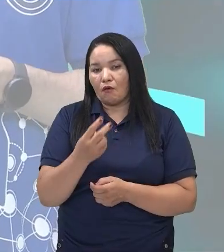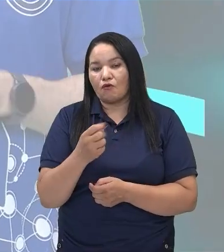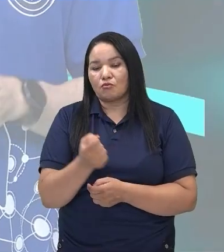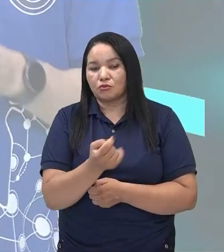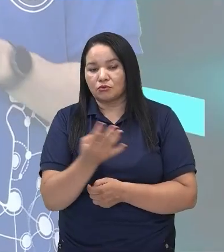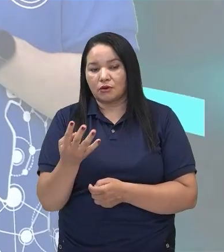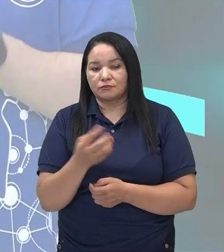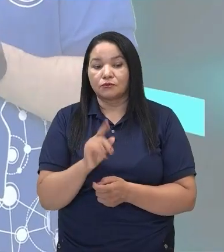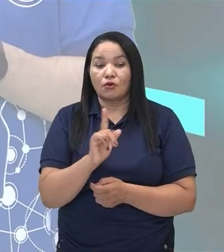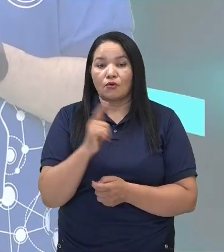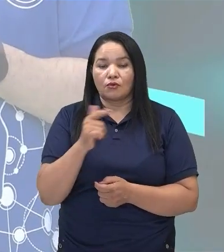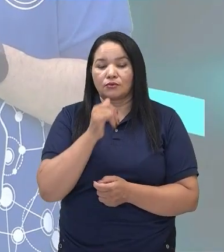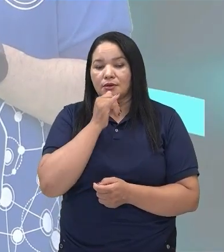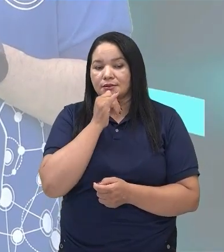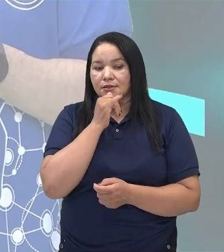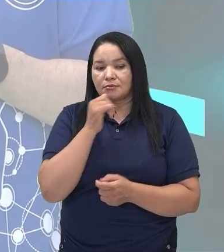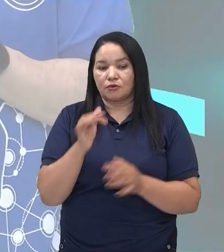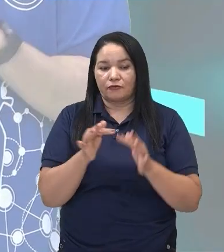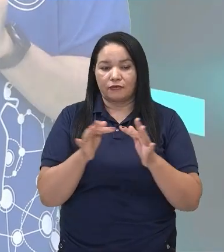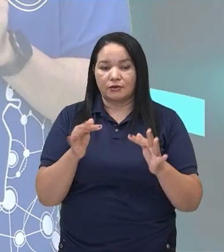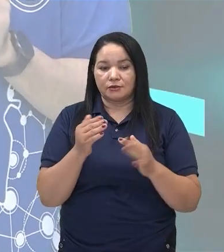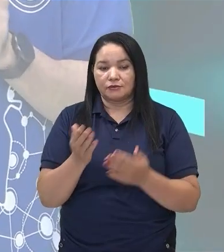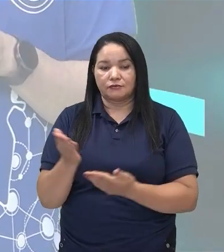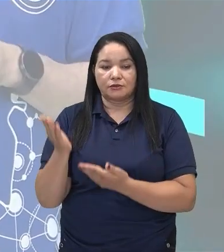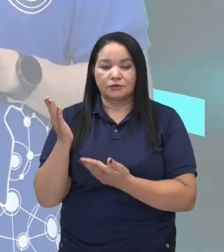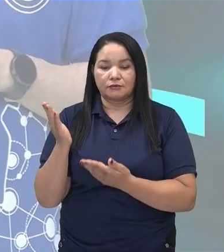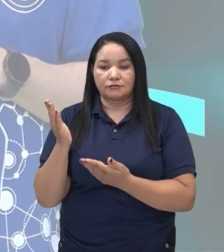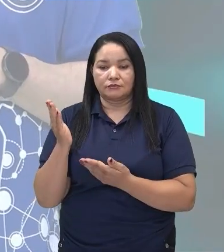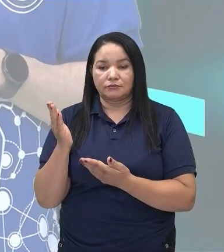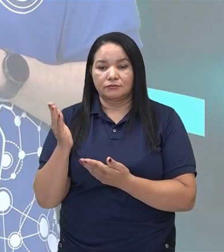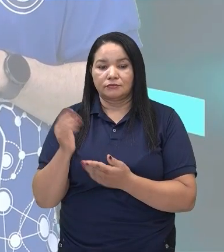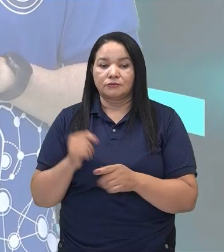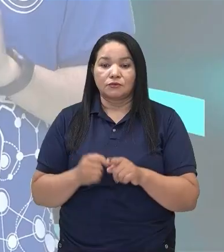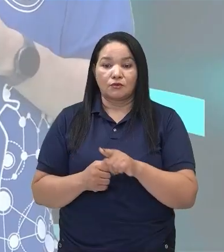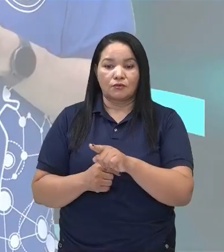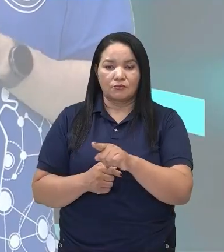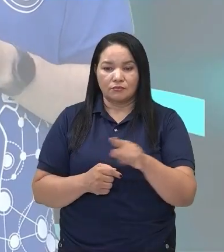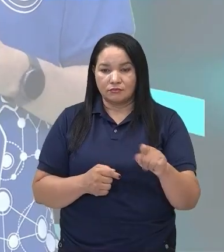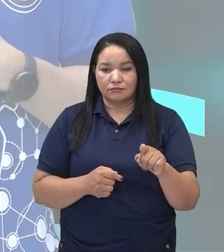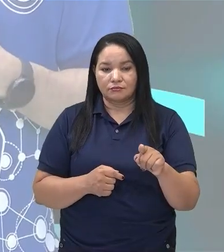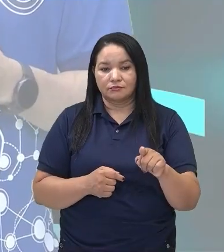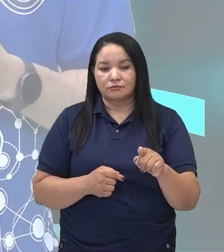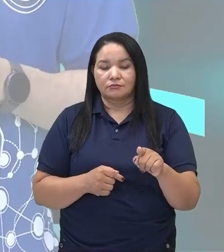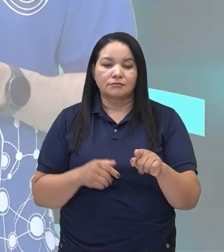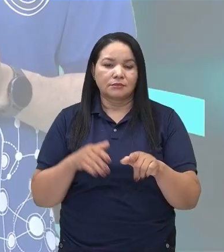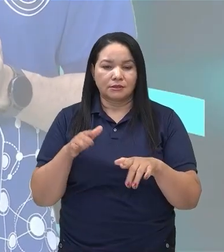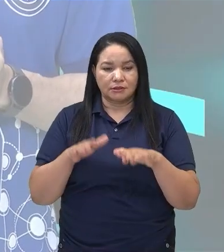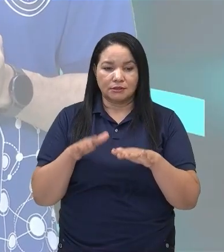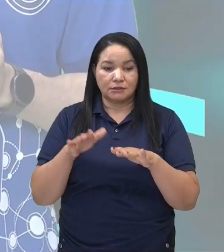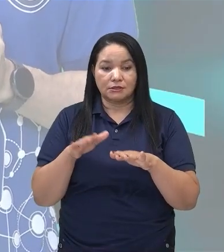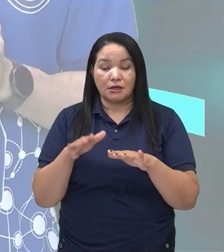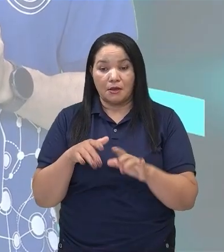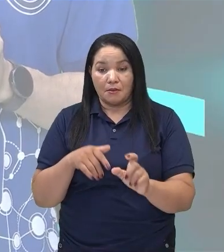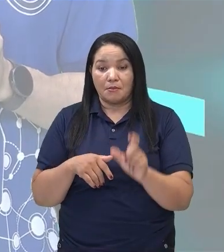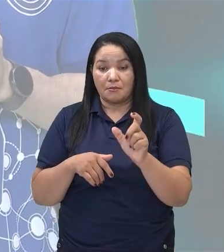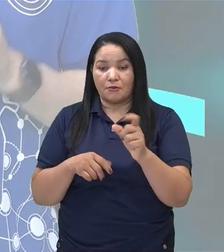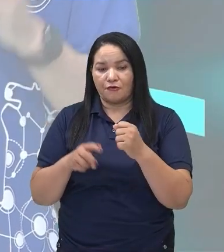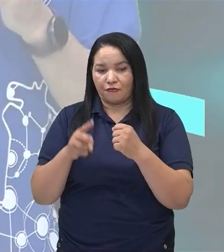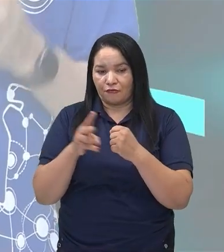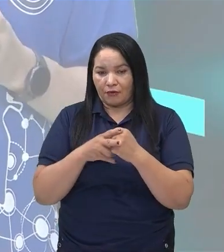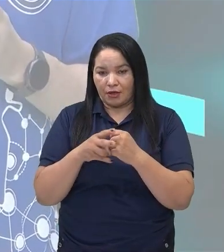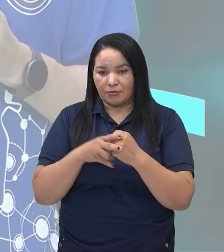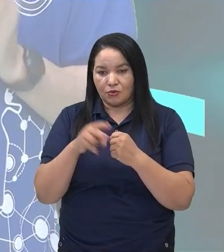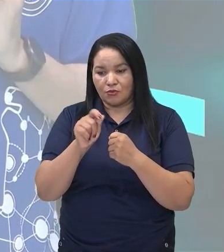are teachers. Eles são professores. Repare que não cabe, eles estão professores. Até cabe, né? Mas é uma situação